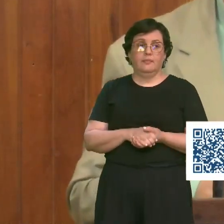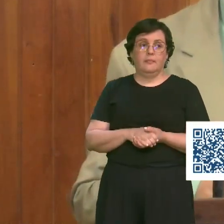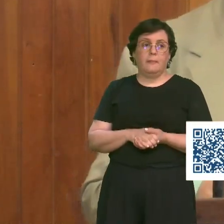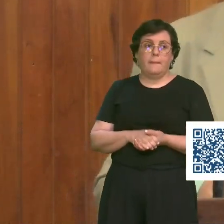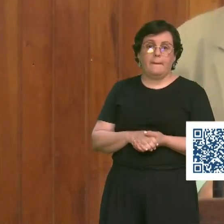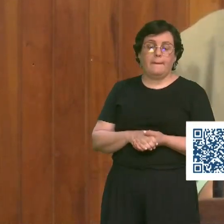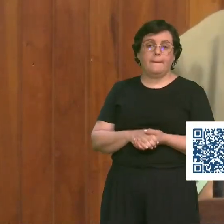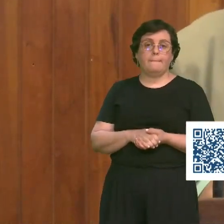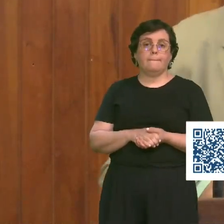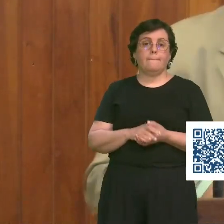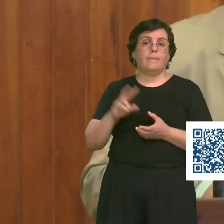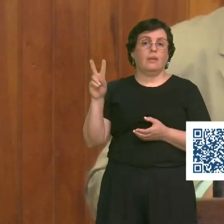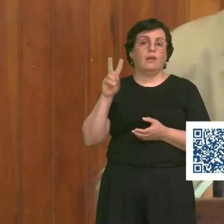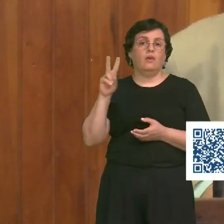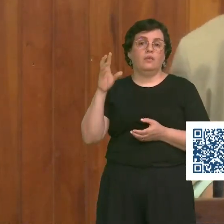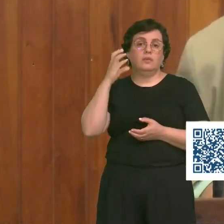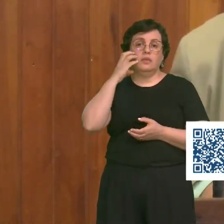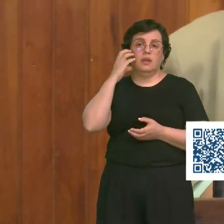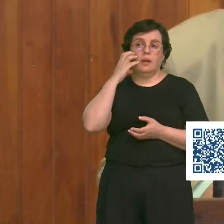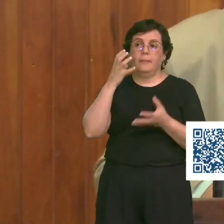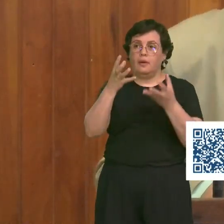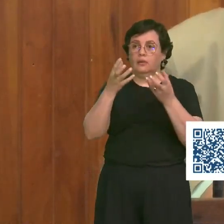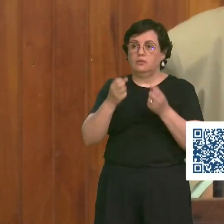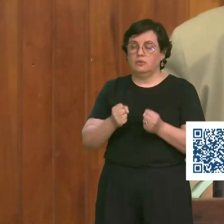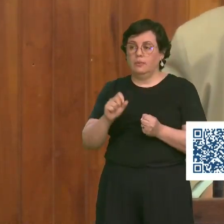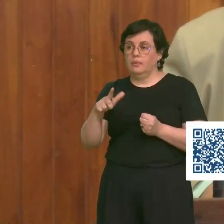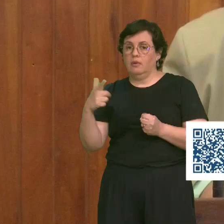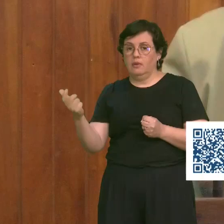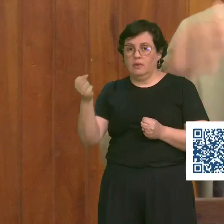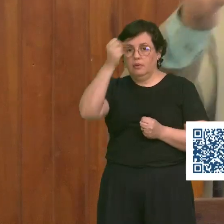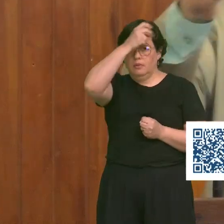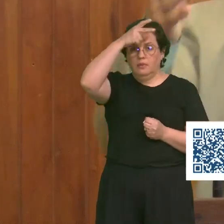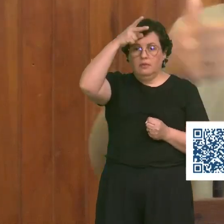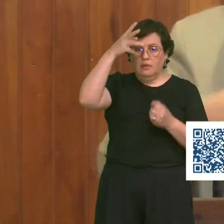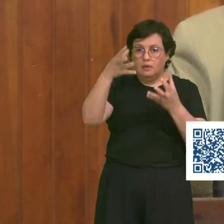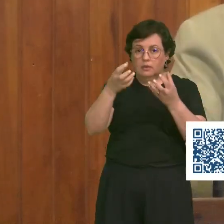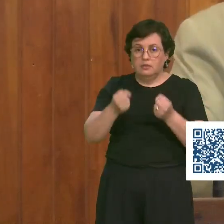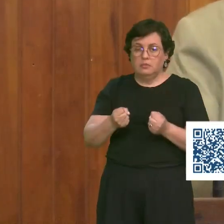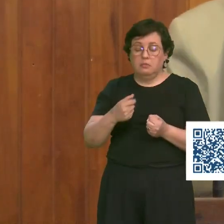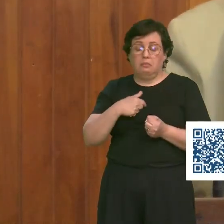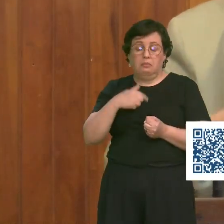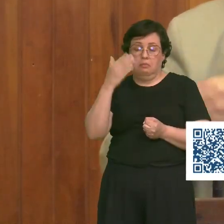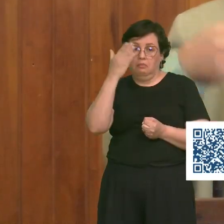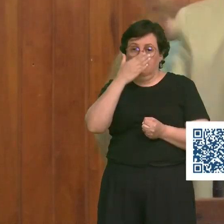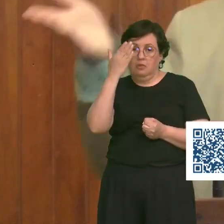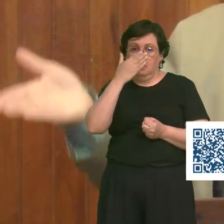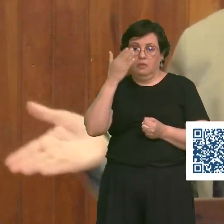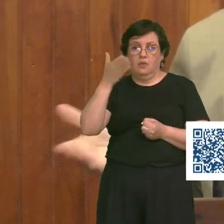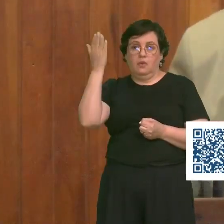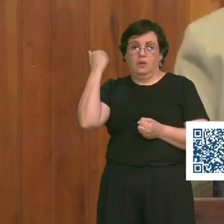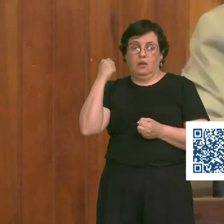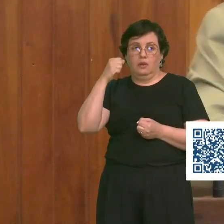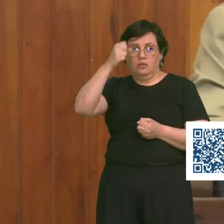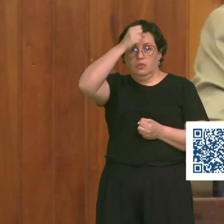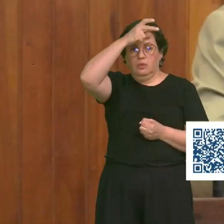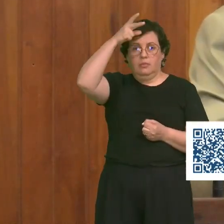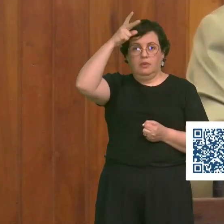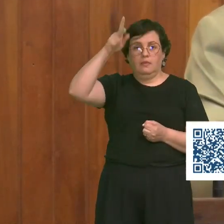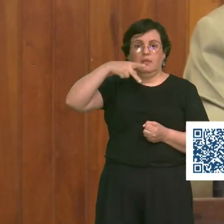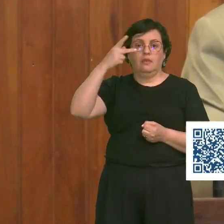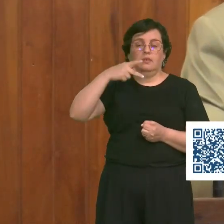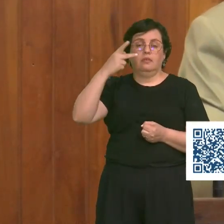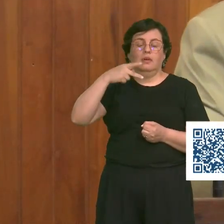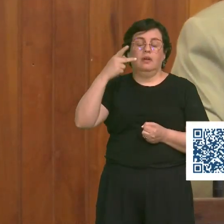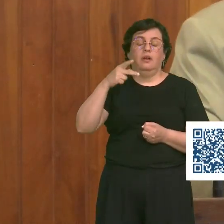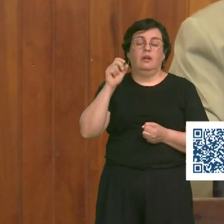o Vinícius assumiu dele o bugareiro assumiu dele eu não vi quando eu não vi o ex-prefeito Vinícius camarim dizendo